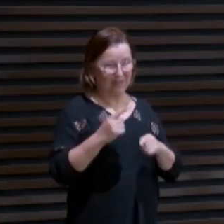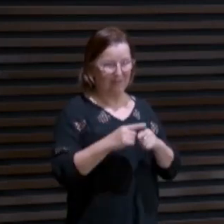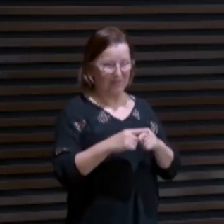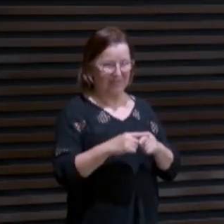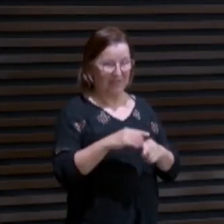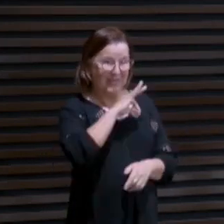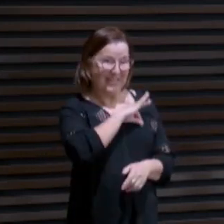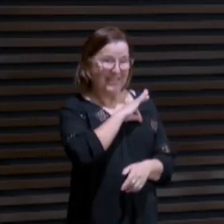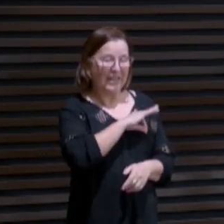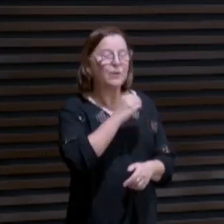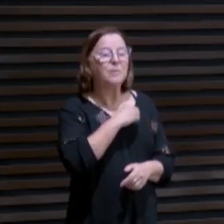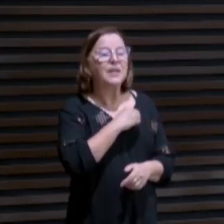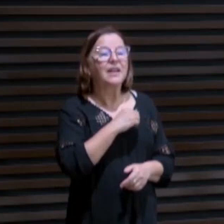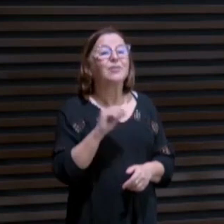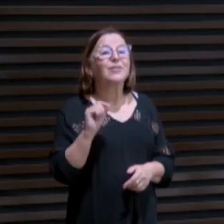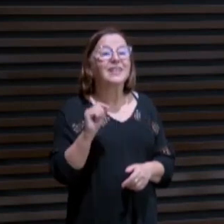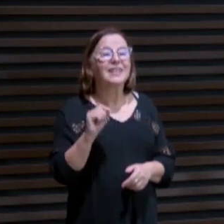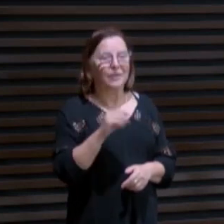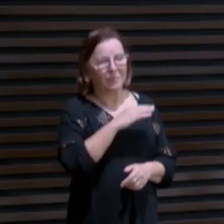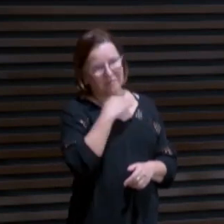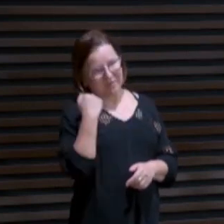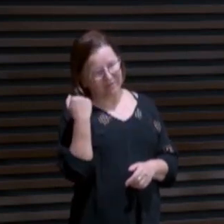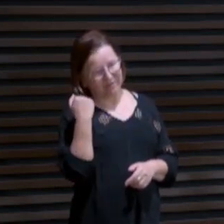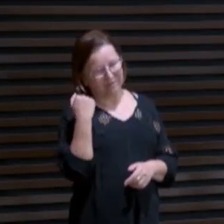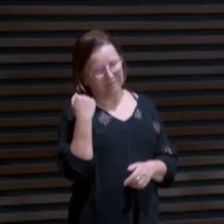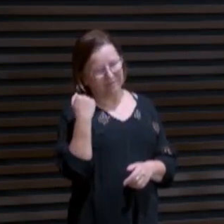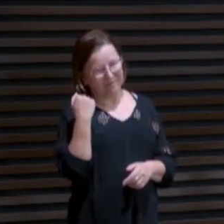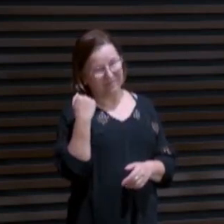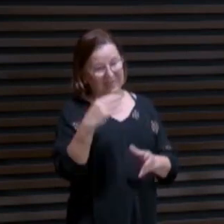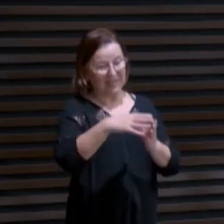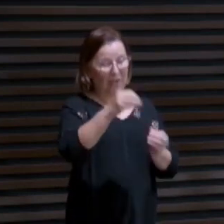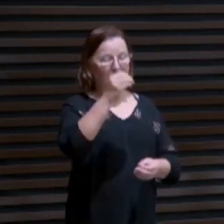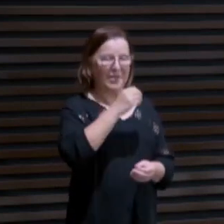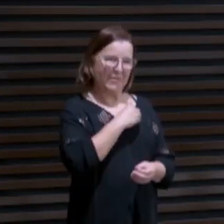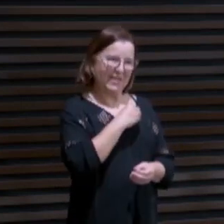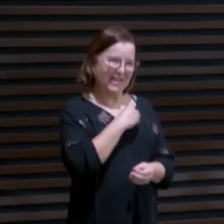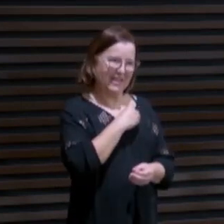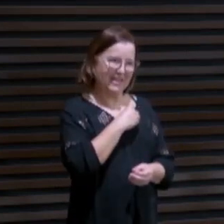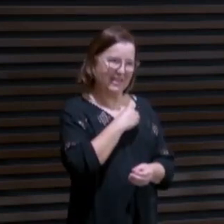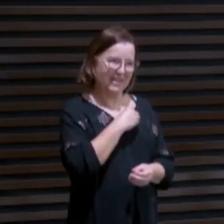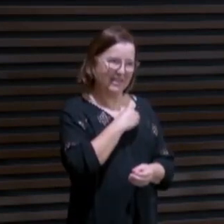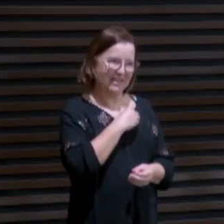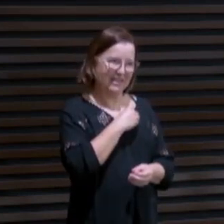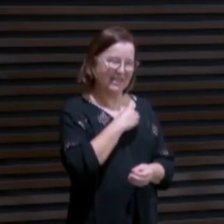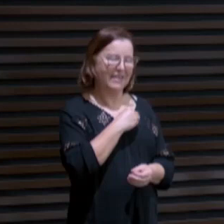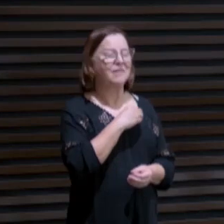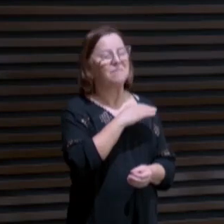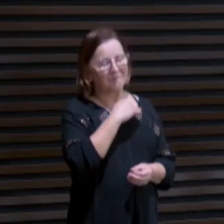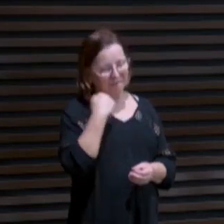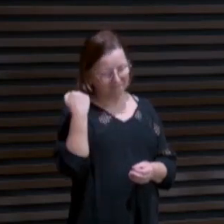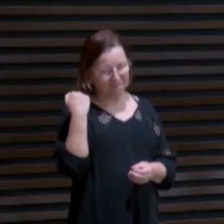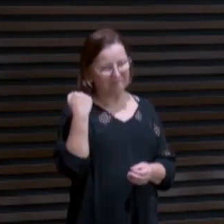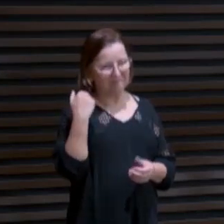do pecado é a morte. E a alma que pecar, essa terá